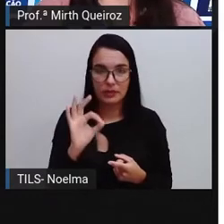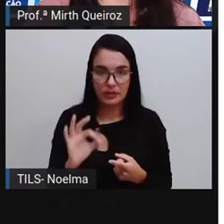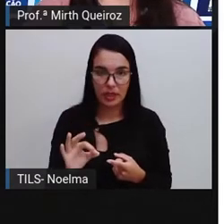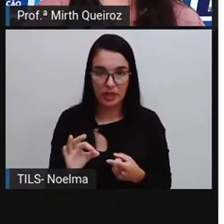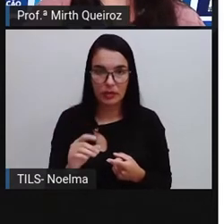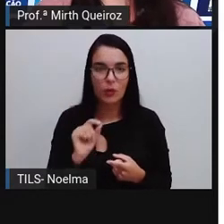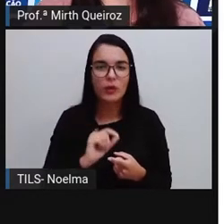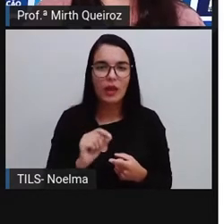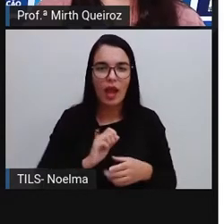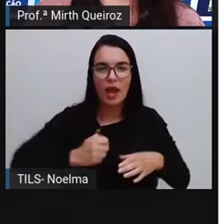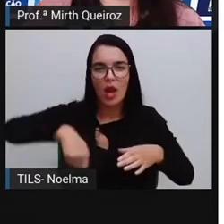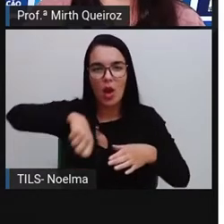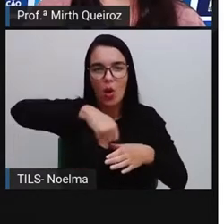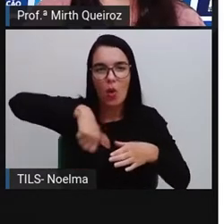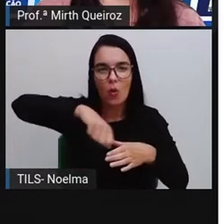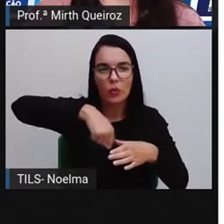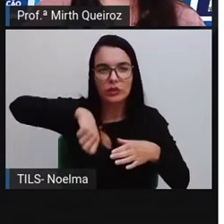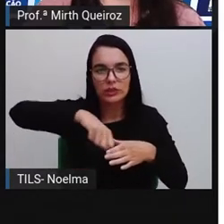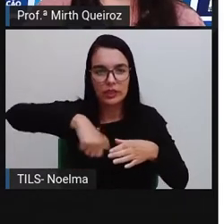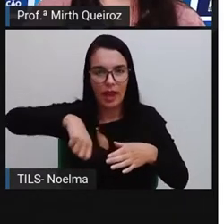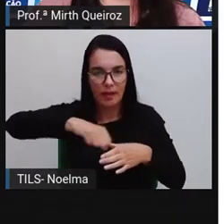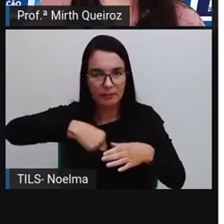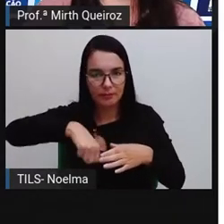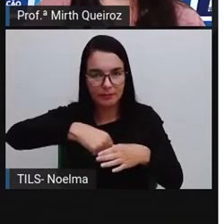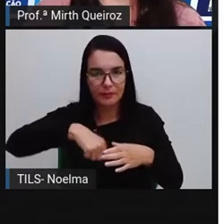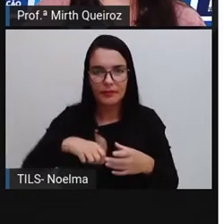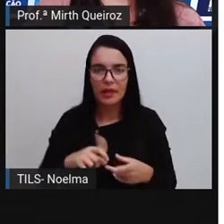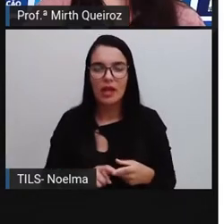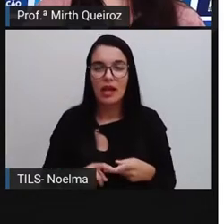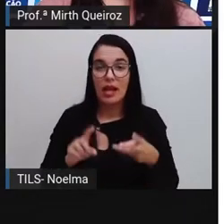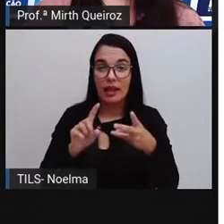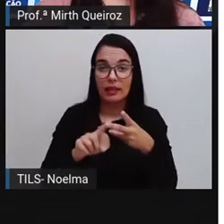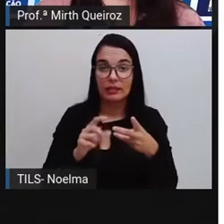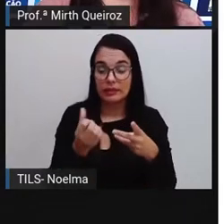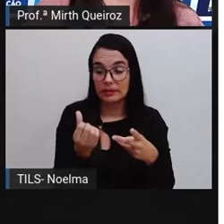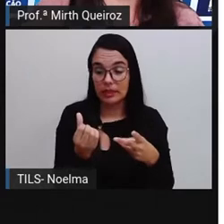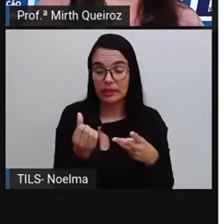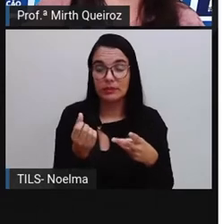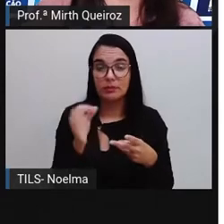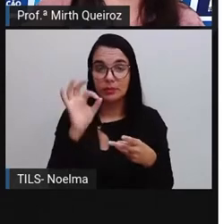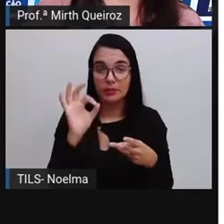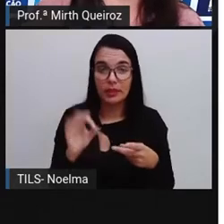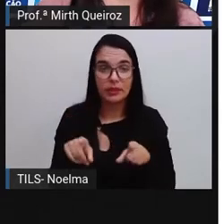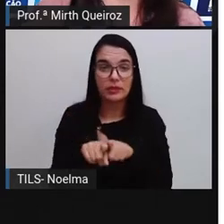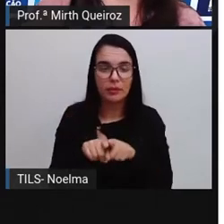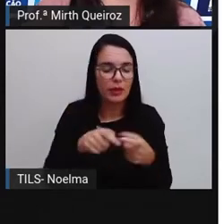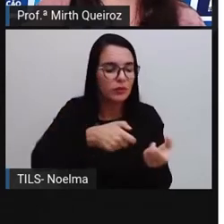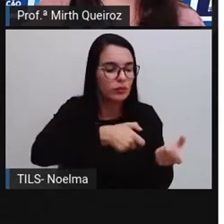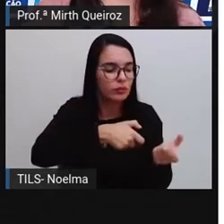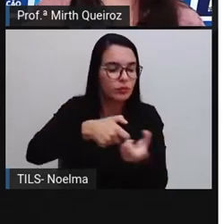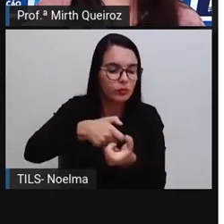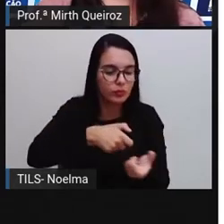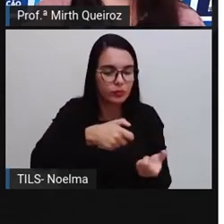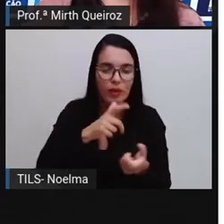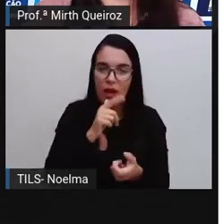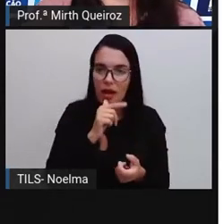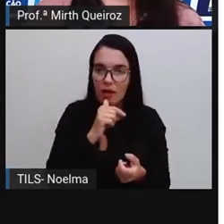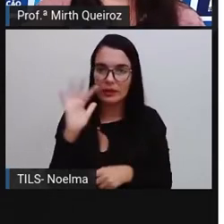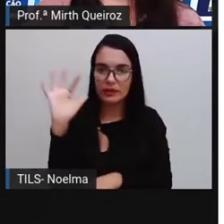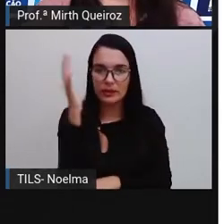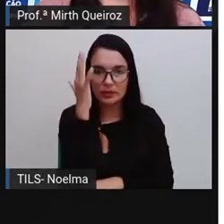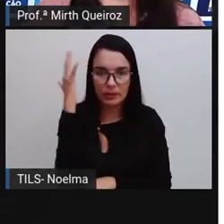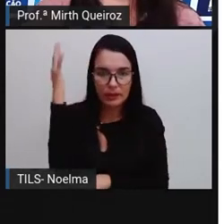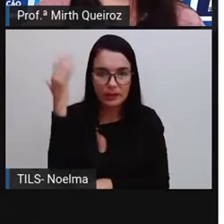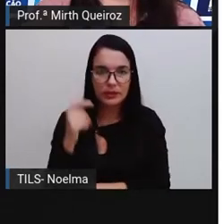perdeu 16 por cento a gente gasta para cozinhar Seis por cento para regar as plantas 10 por